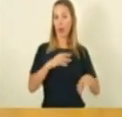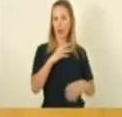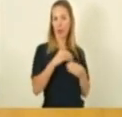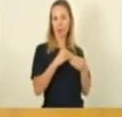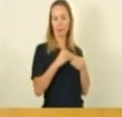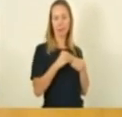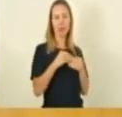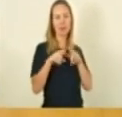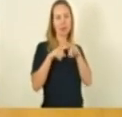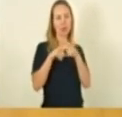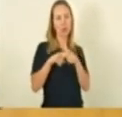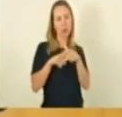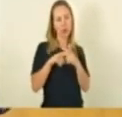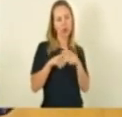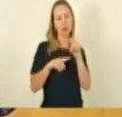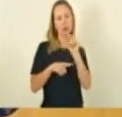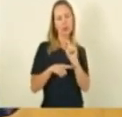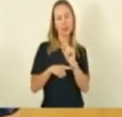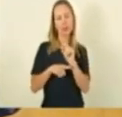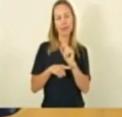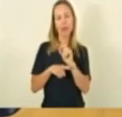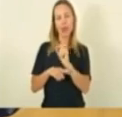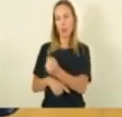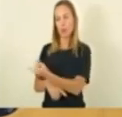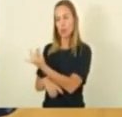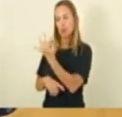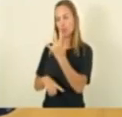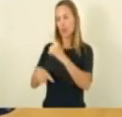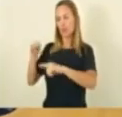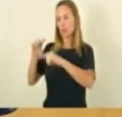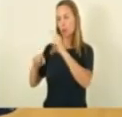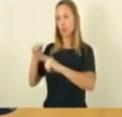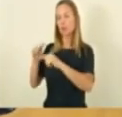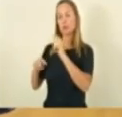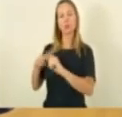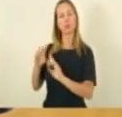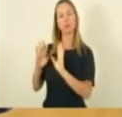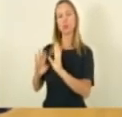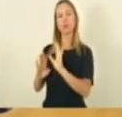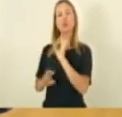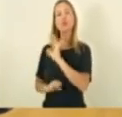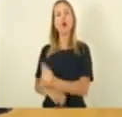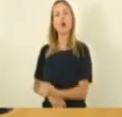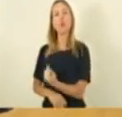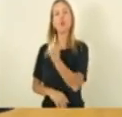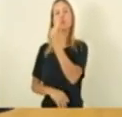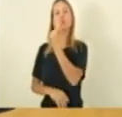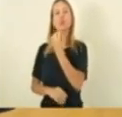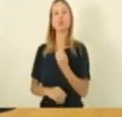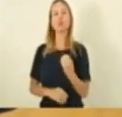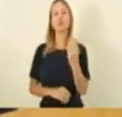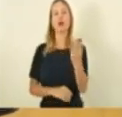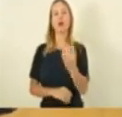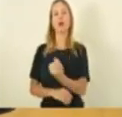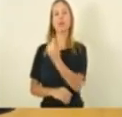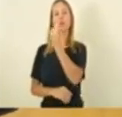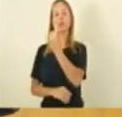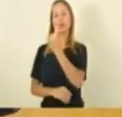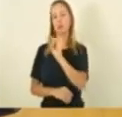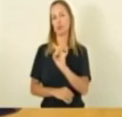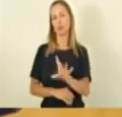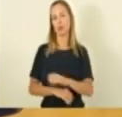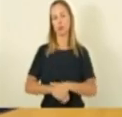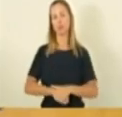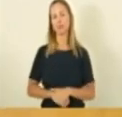Gandini corrige e estabelece que o consumidor que encontrar os produtos com validade vencida, independente da quantidade que encontrou,